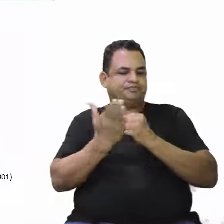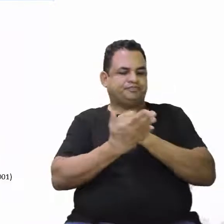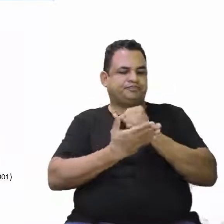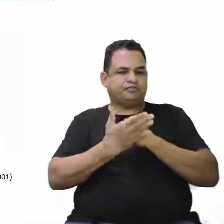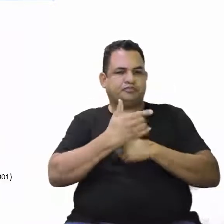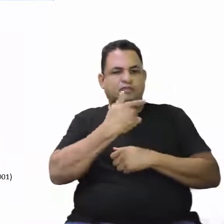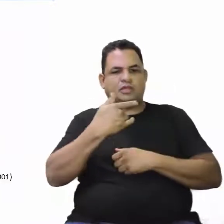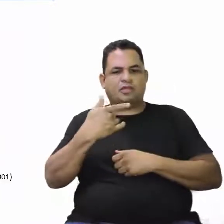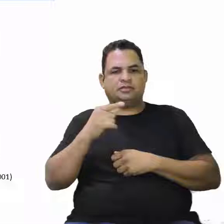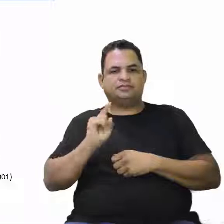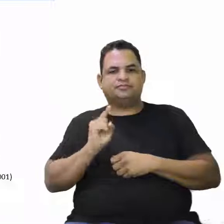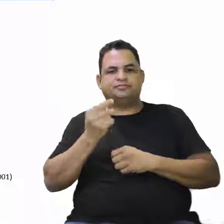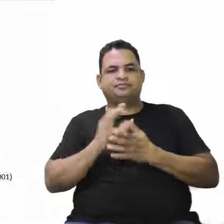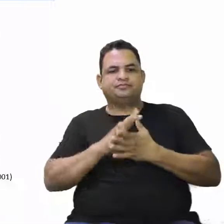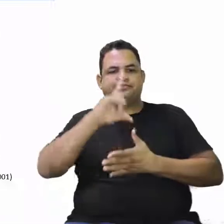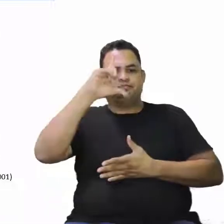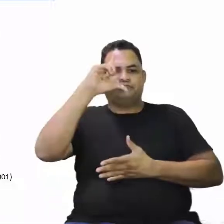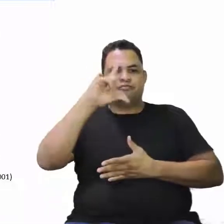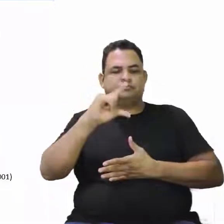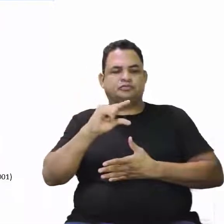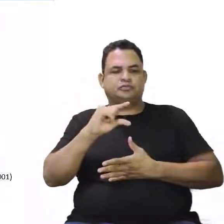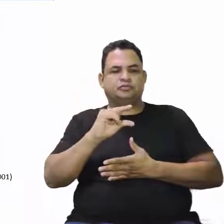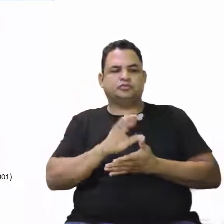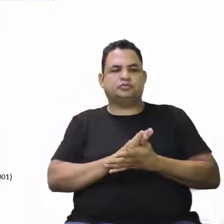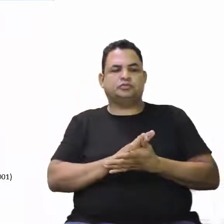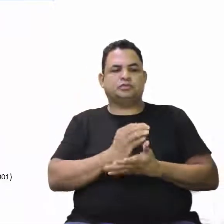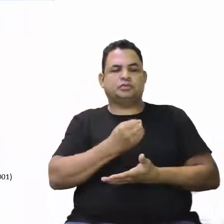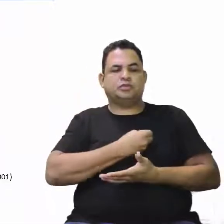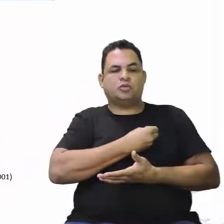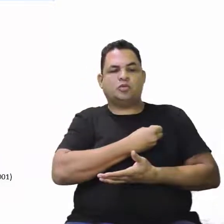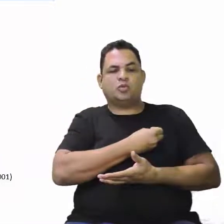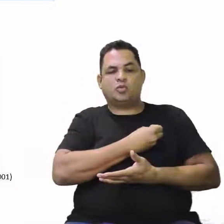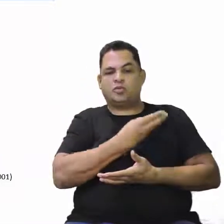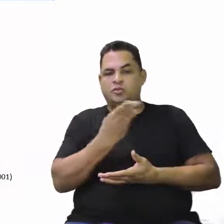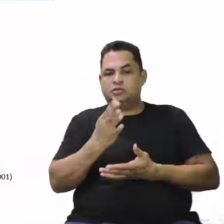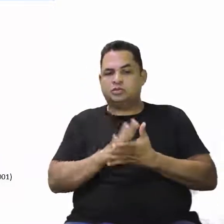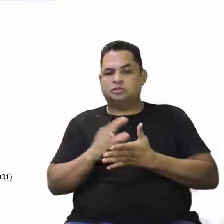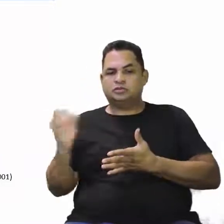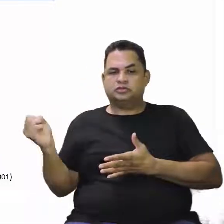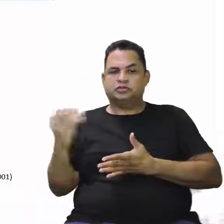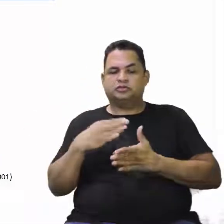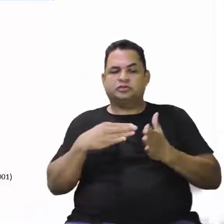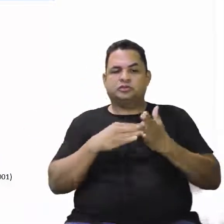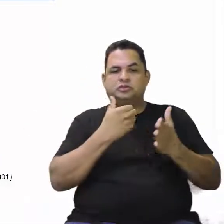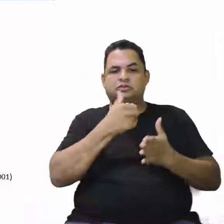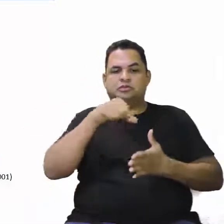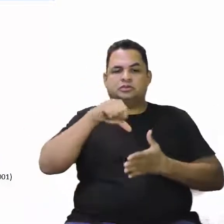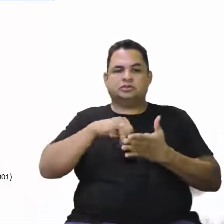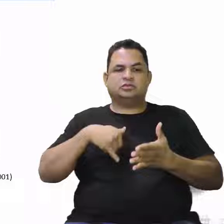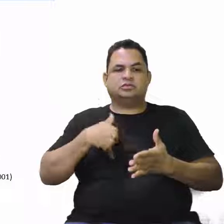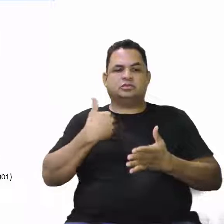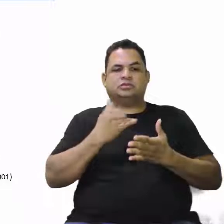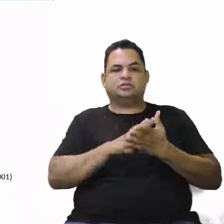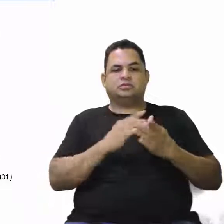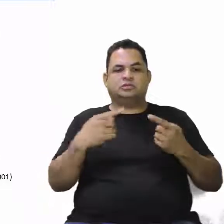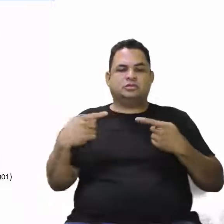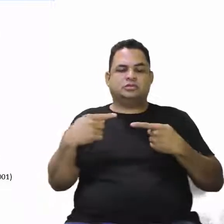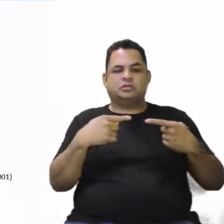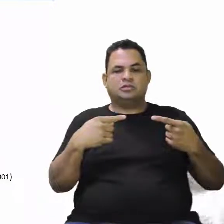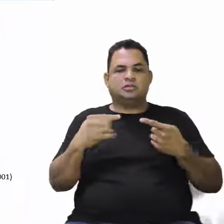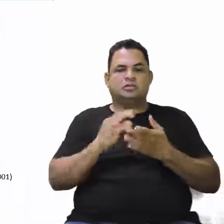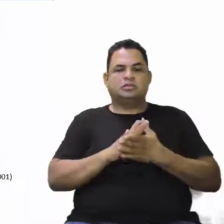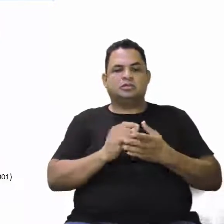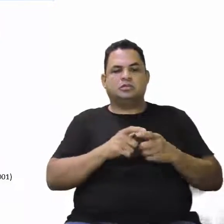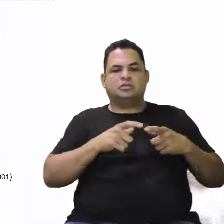2000, Rondônia vem diminuindo aí o número de jovens até 19 anos de idade, com um correlato aumento